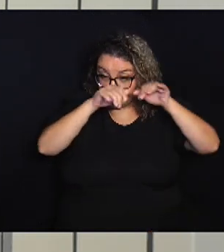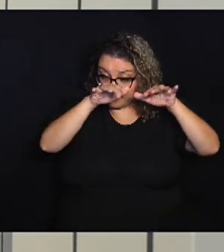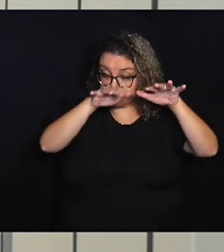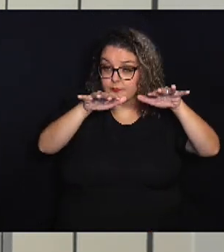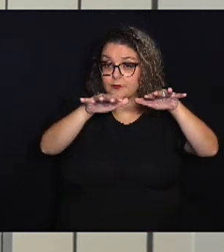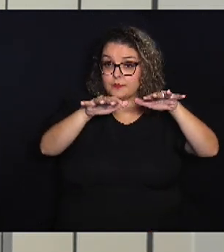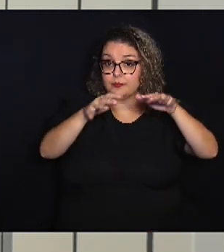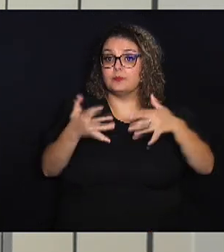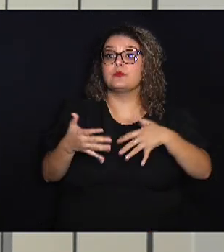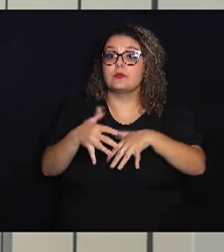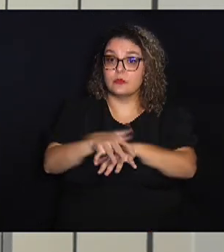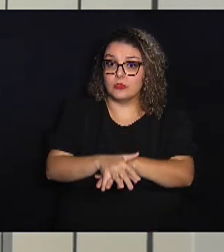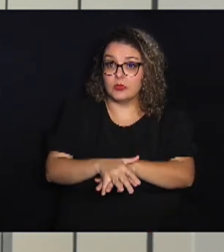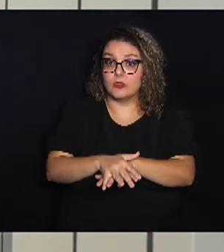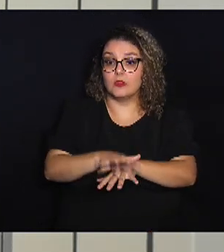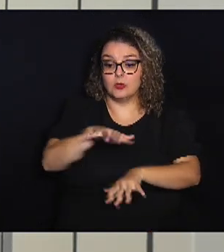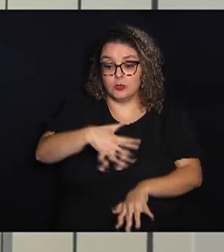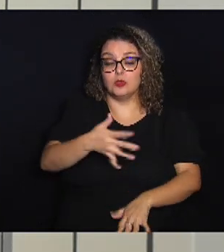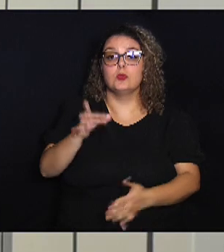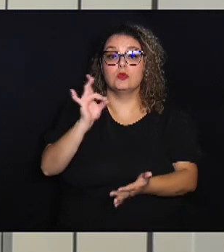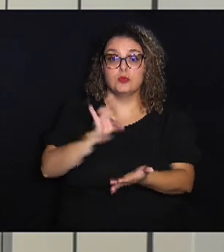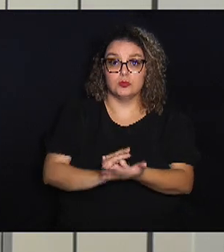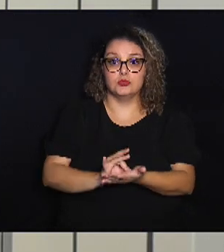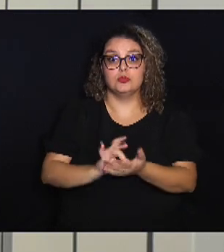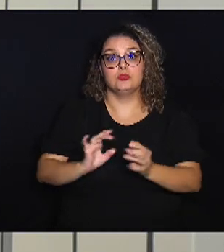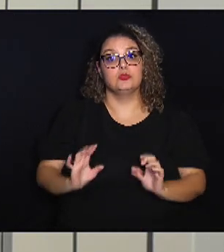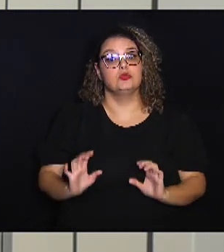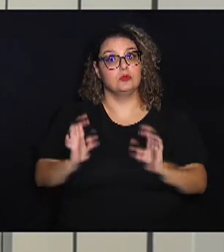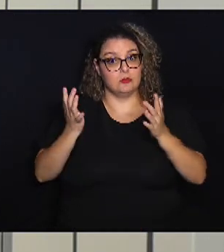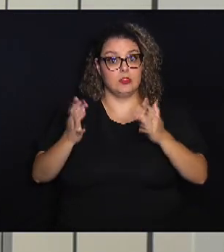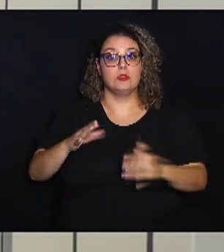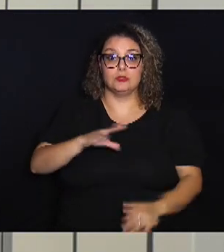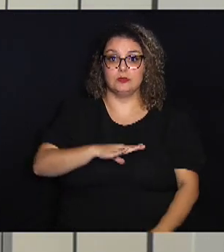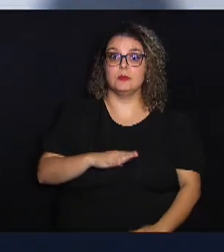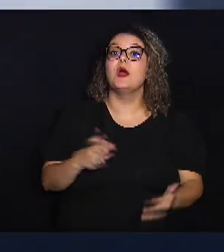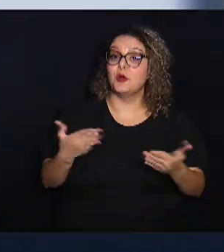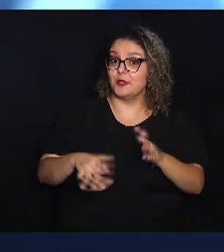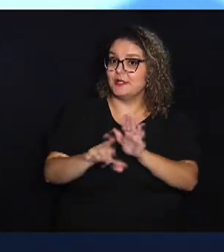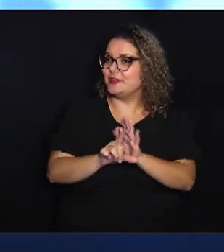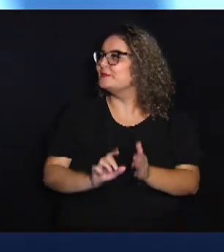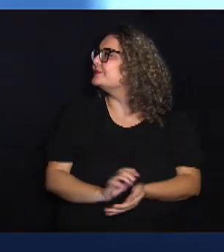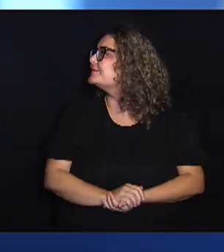foi incluído no calendário oficial de eventos do município e agora é lei.